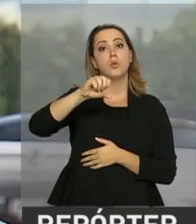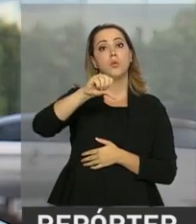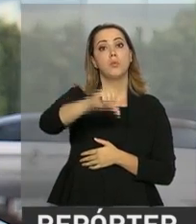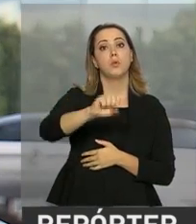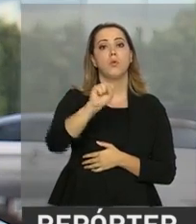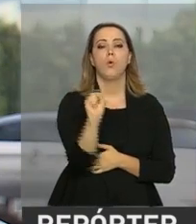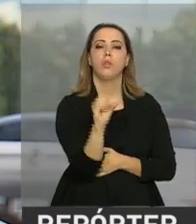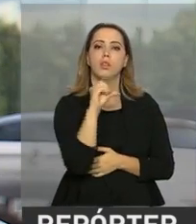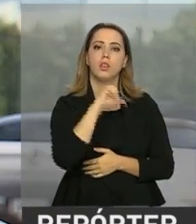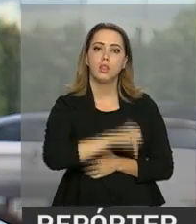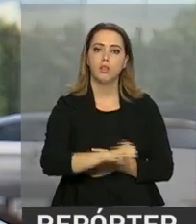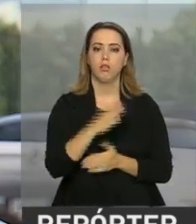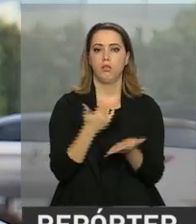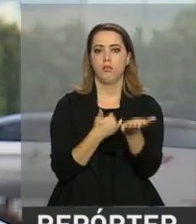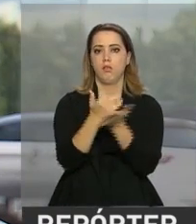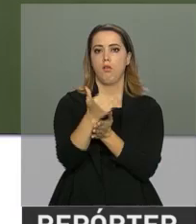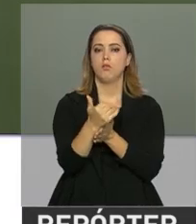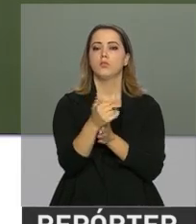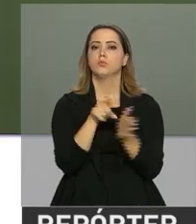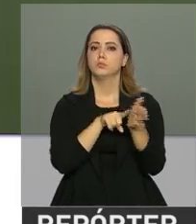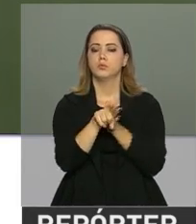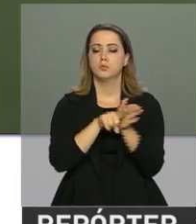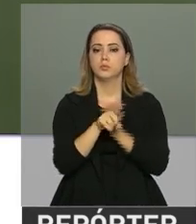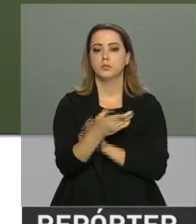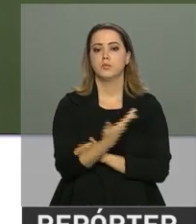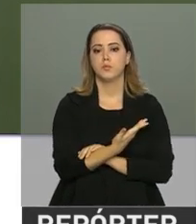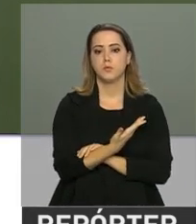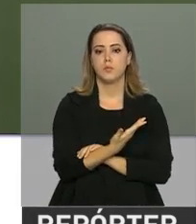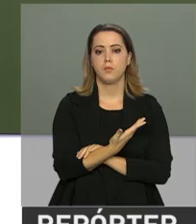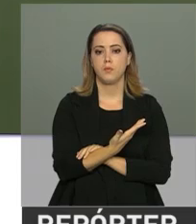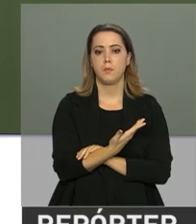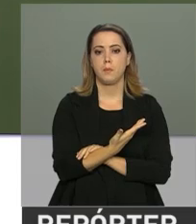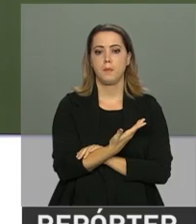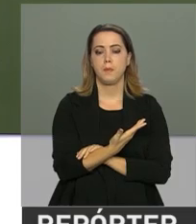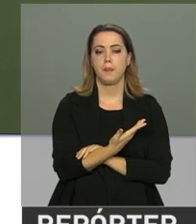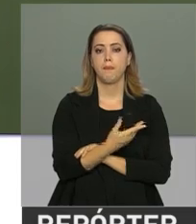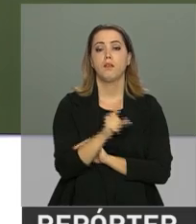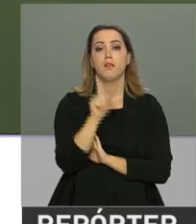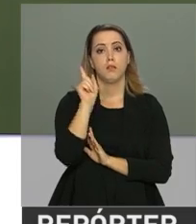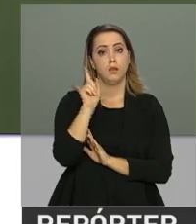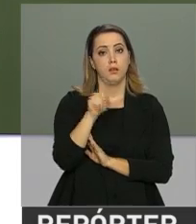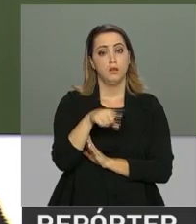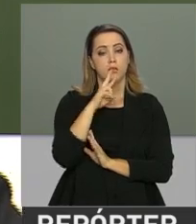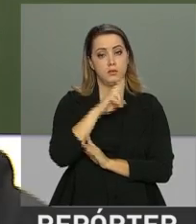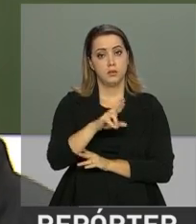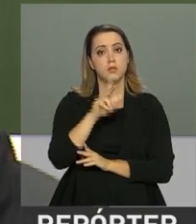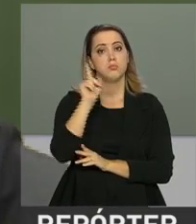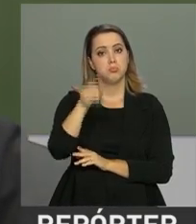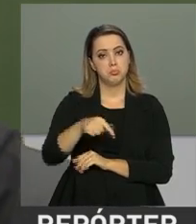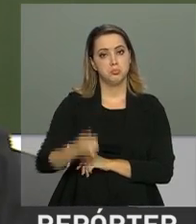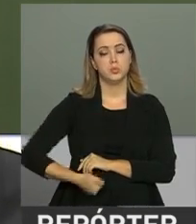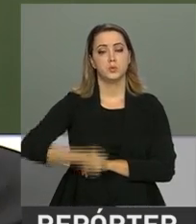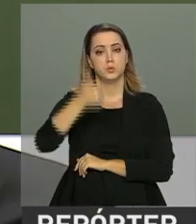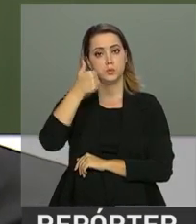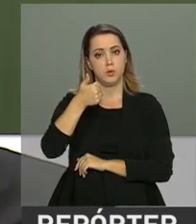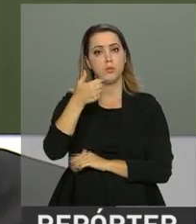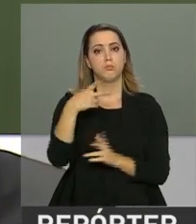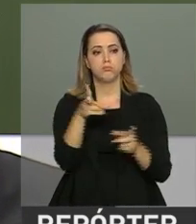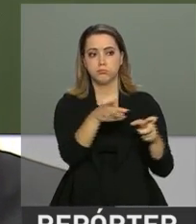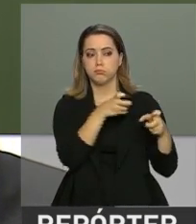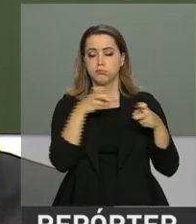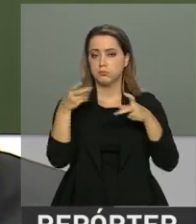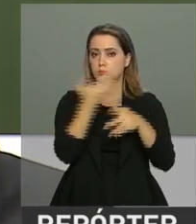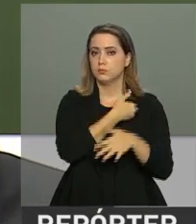1989, quando começou a série histórica. Esse resultado, ele reforça a previsão que vem sendo feita pelo